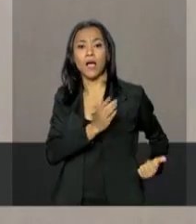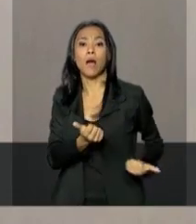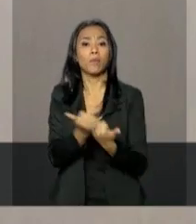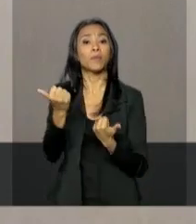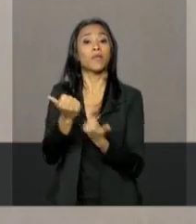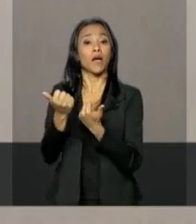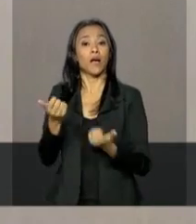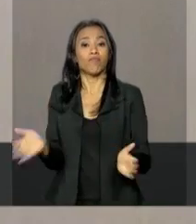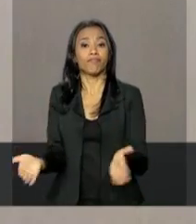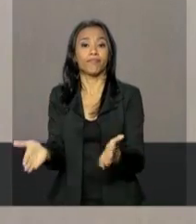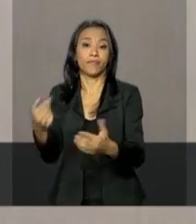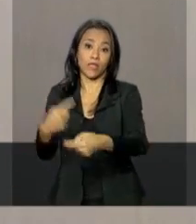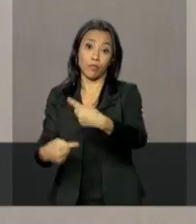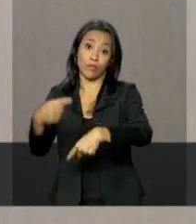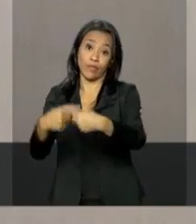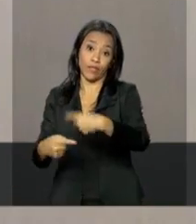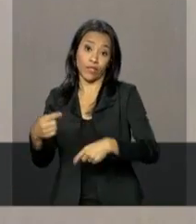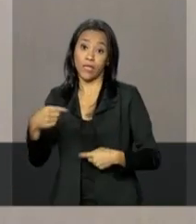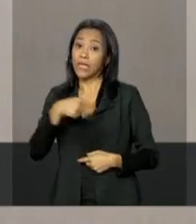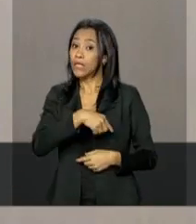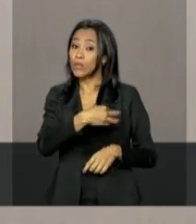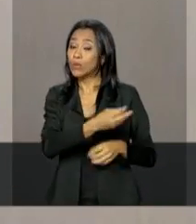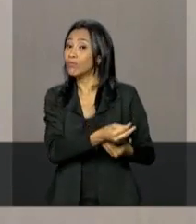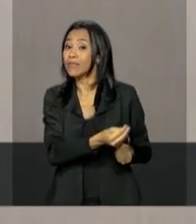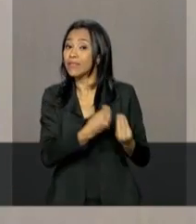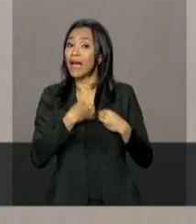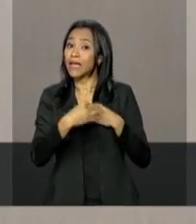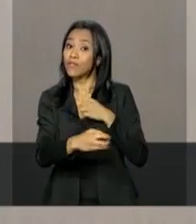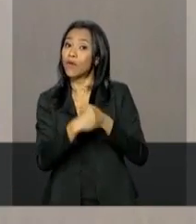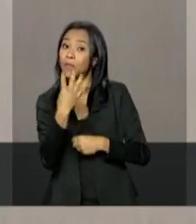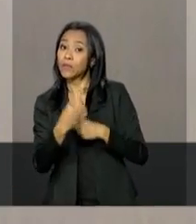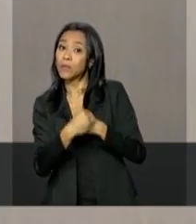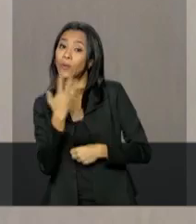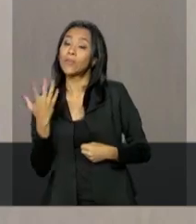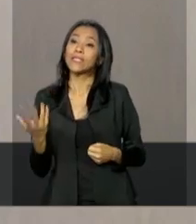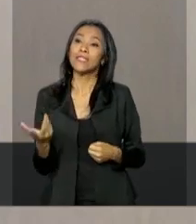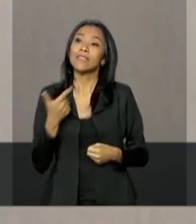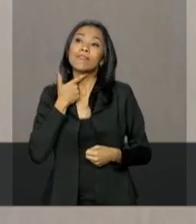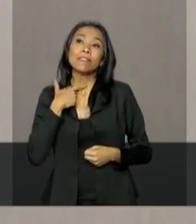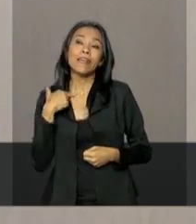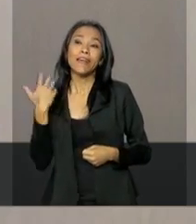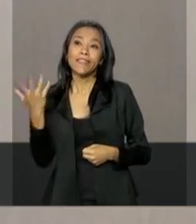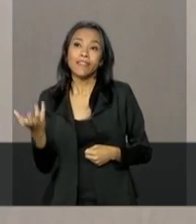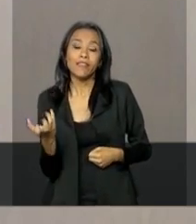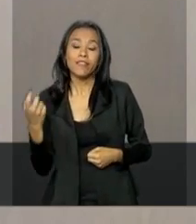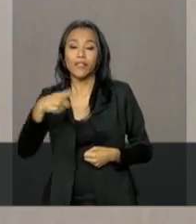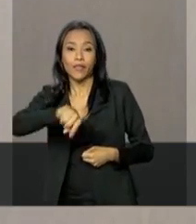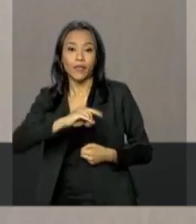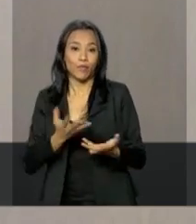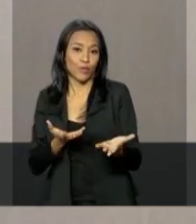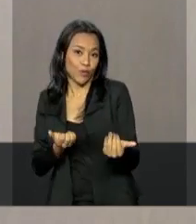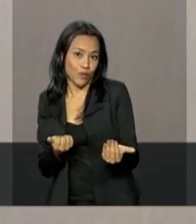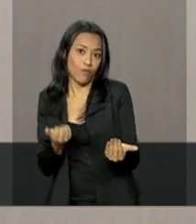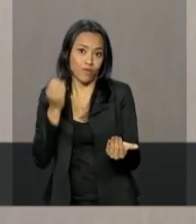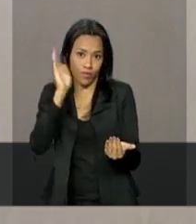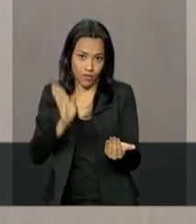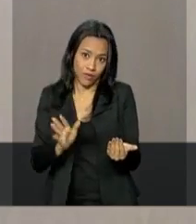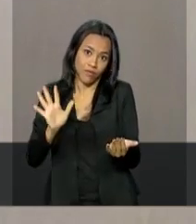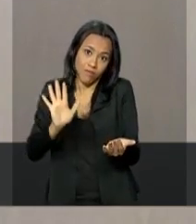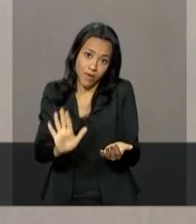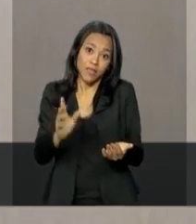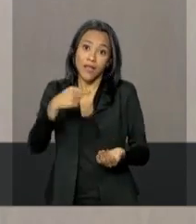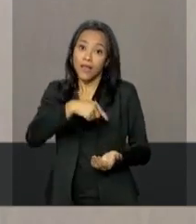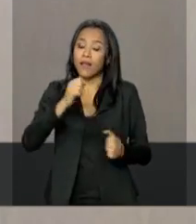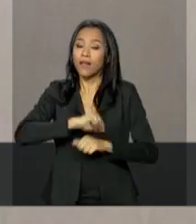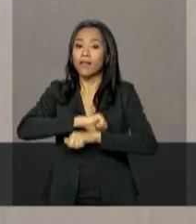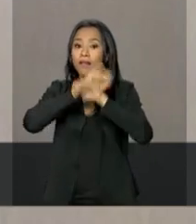educacionais, não é? Ele pode não nos dar os dados que nós gostaríamos para os jovens e adultos brasileiros, mas ele é uma evidência